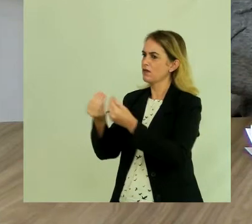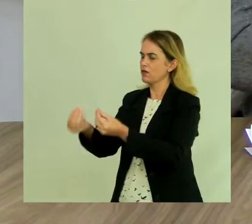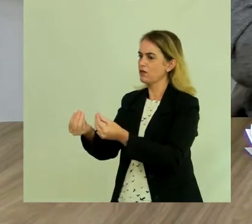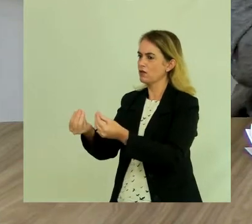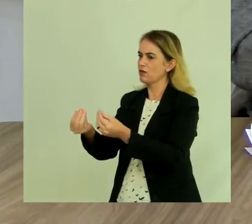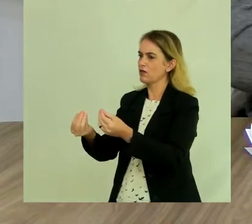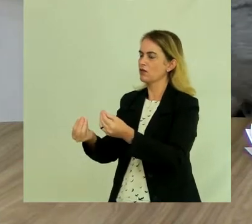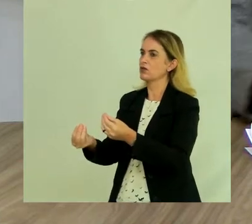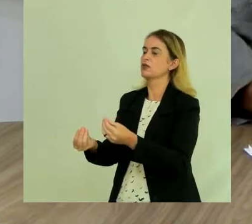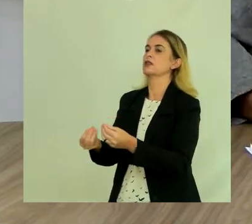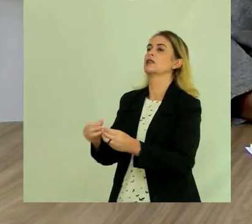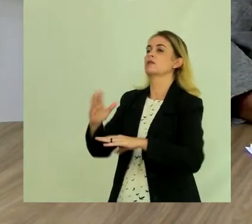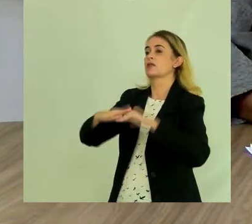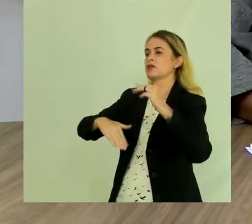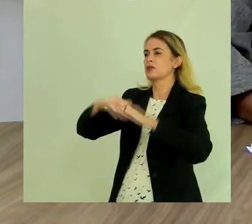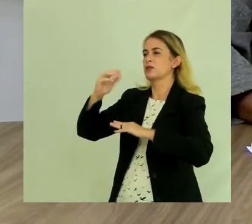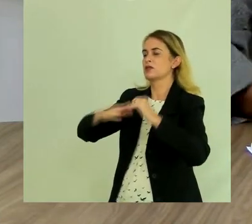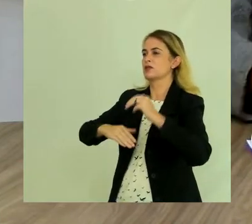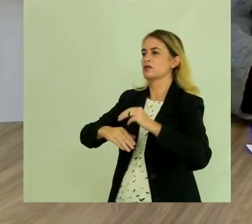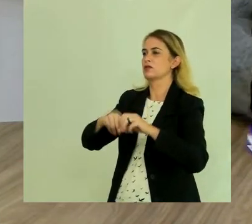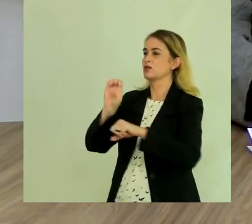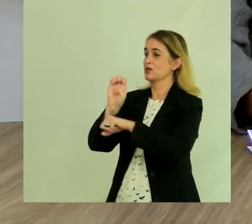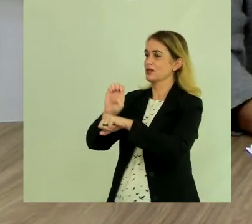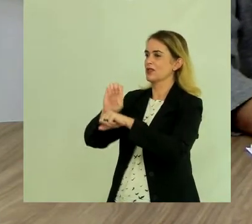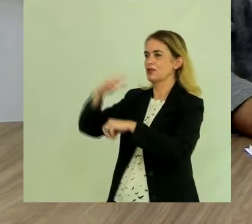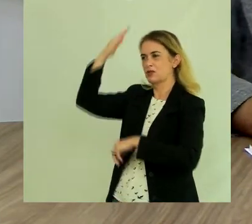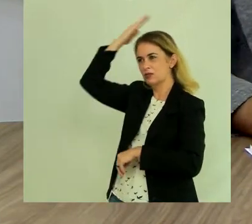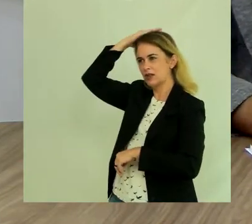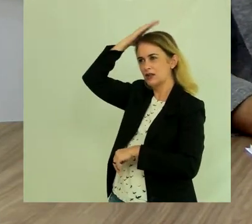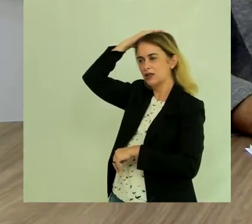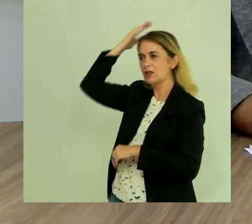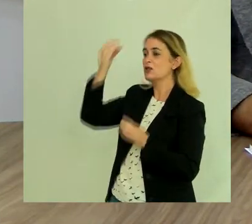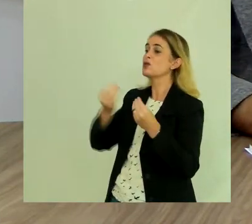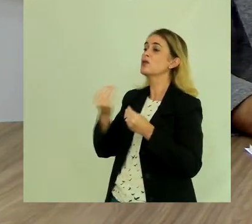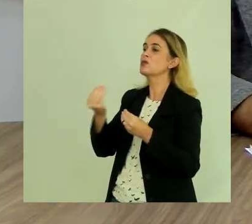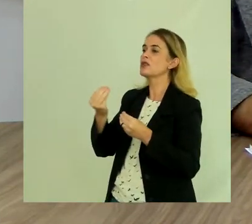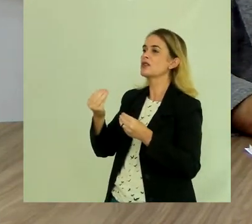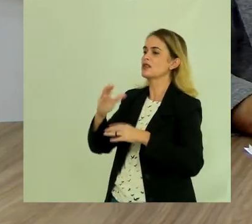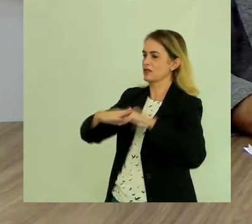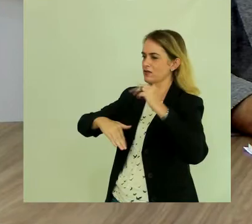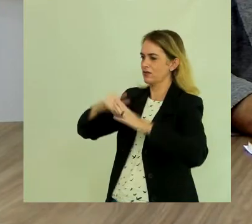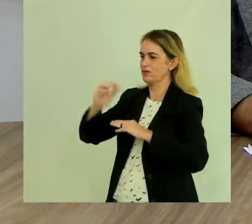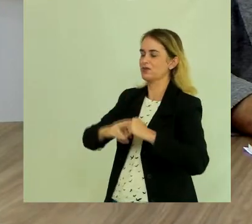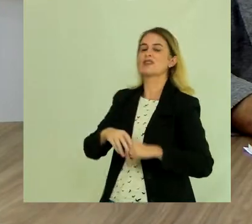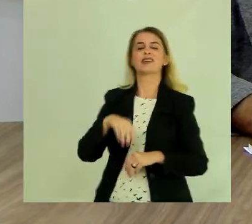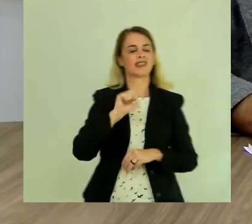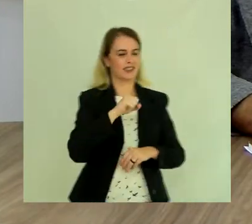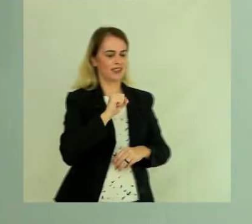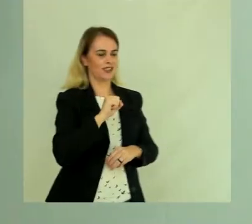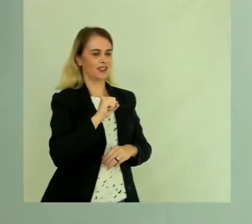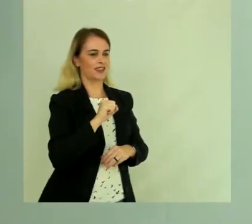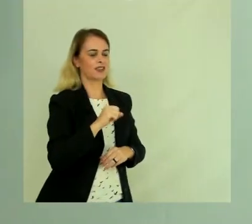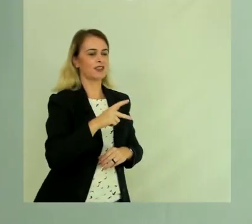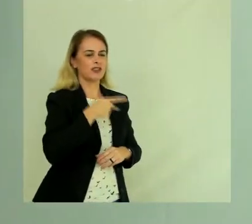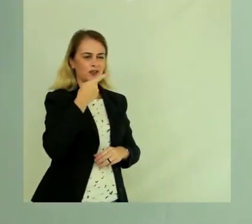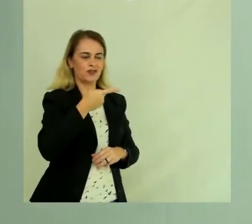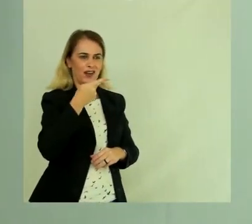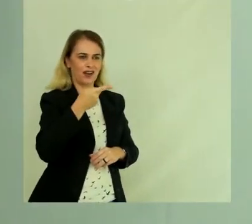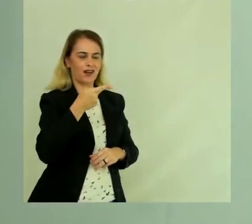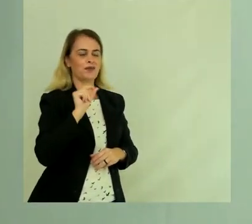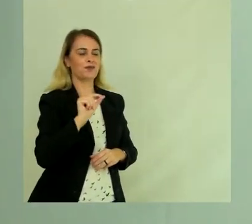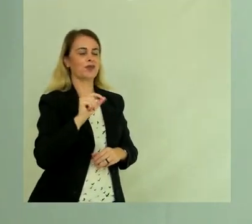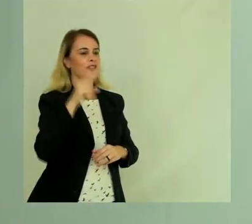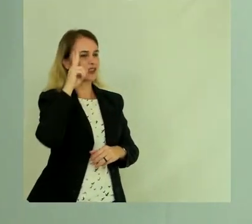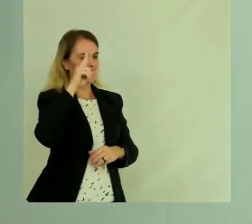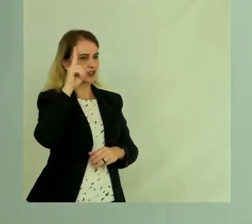você falasse dessa experiência e como é aí essa formação. Sim, primeiramente eu gostaria de contar um pouquinho da história